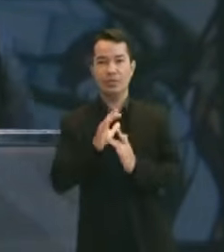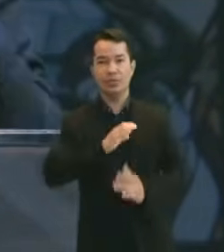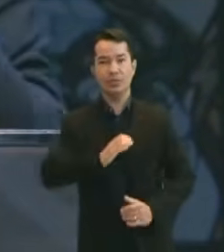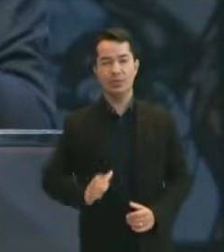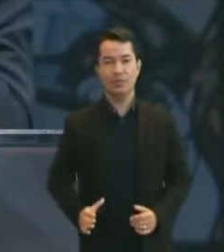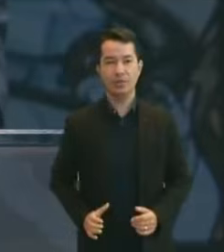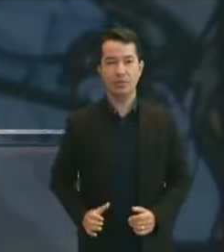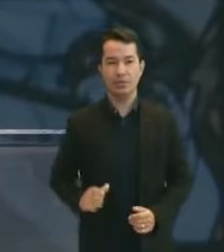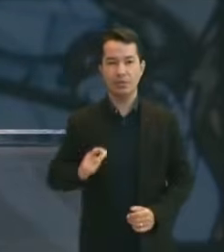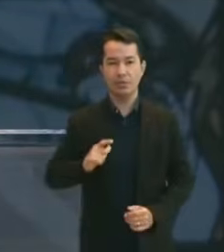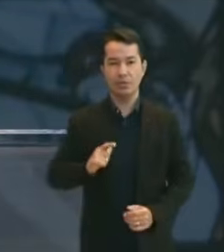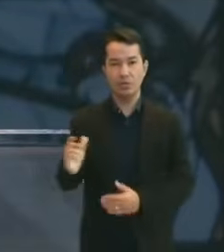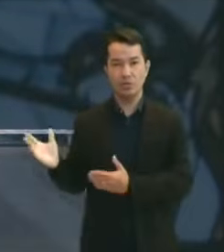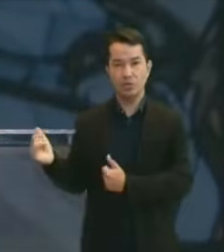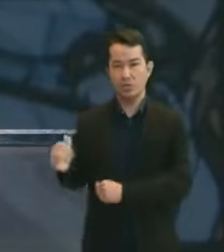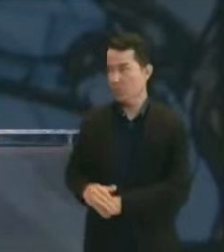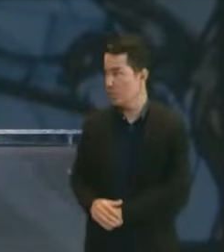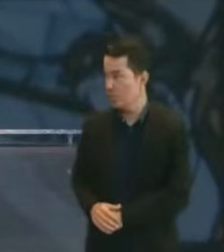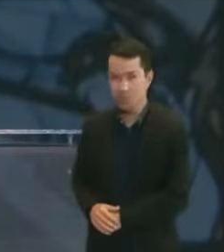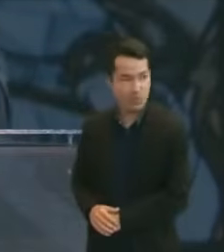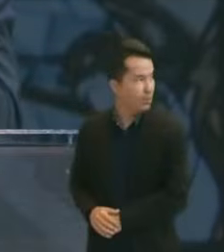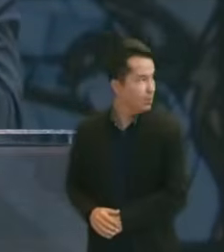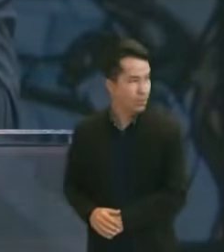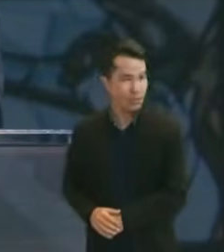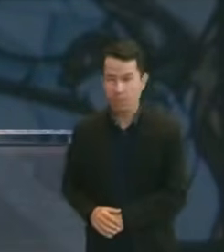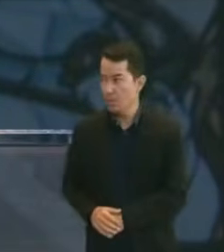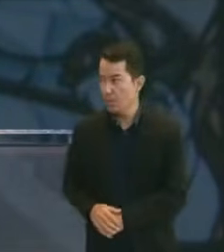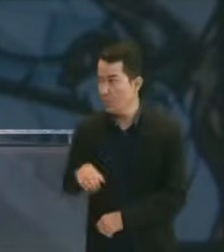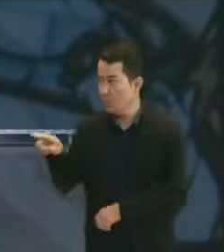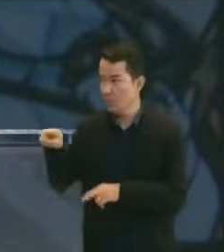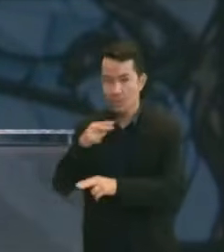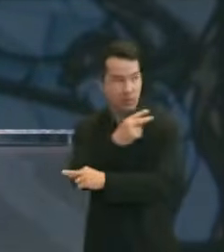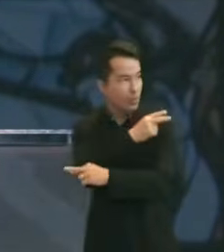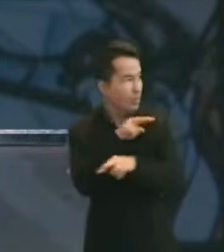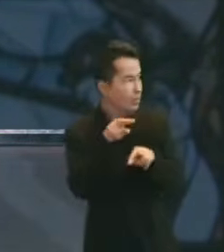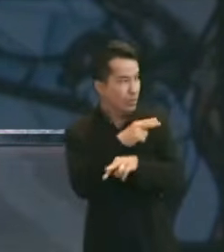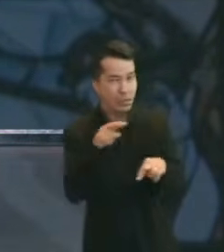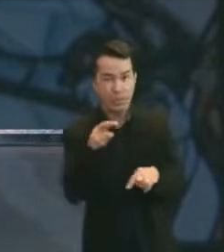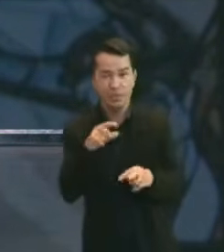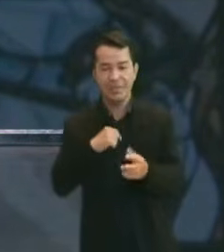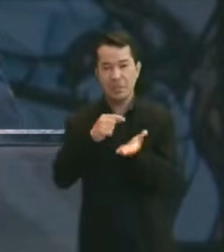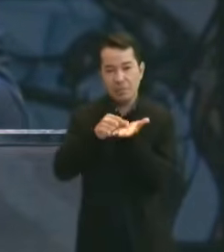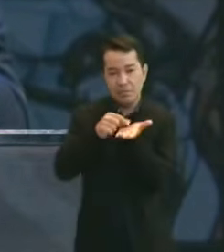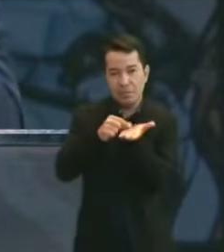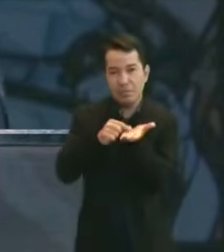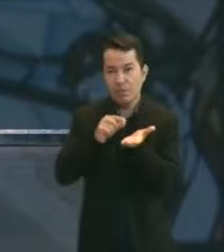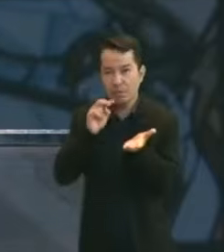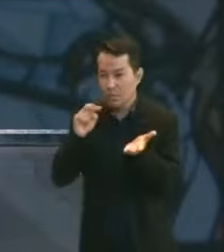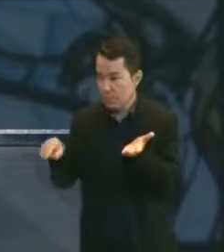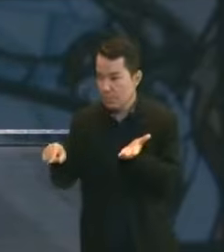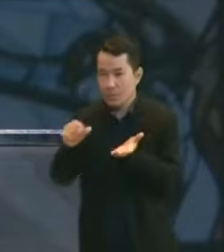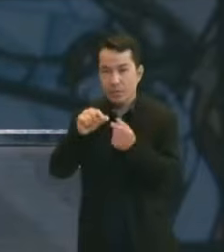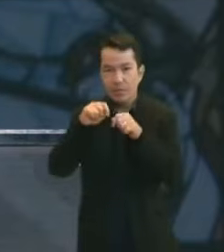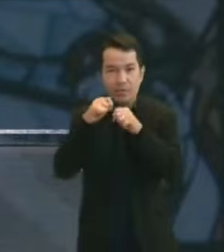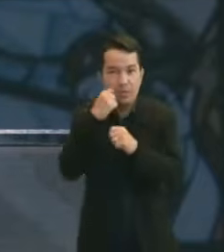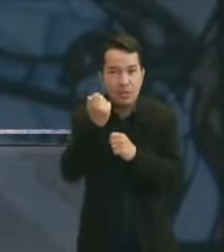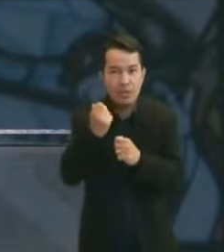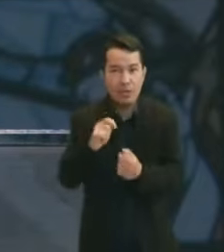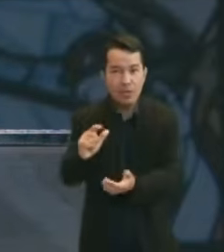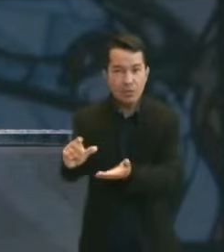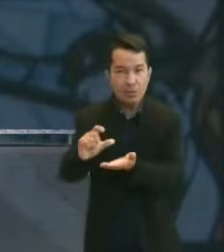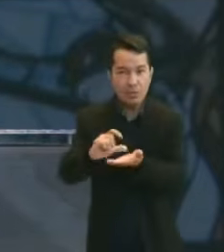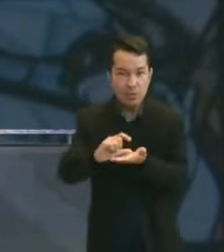aquela movimentação dos diáconos, passando um pão, passando um copinho. E ele pegou os elementos